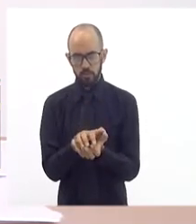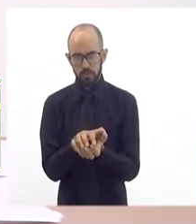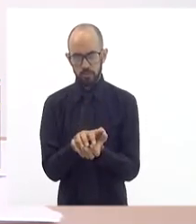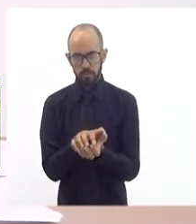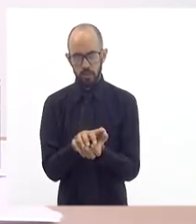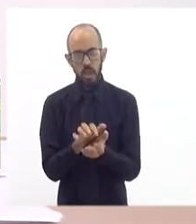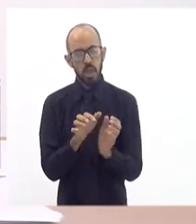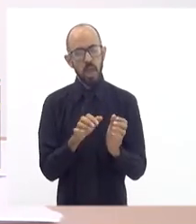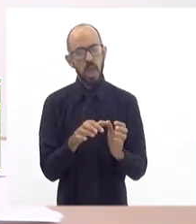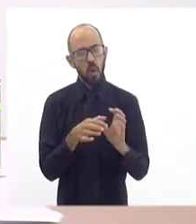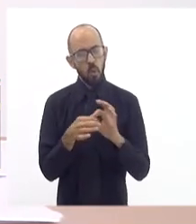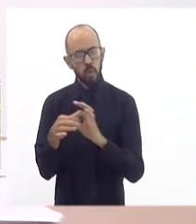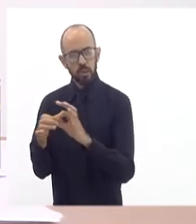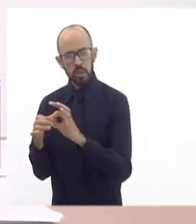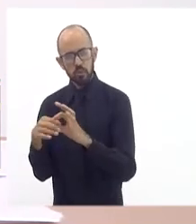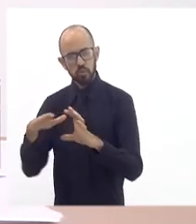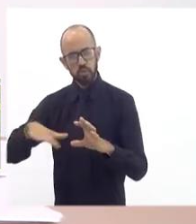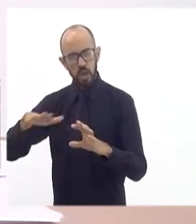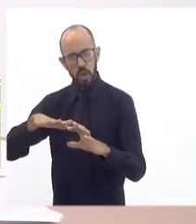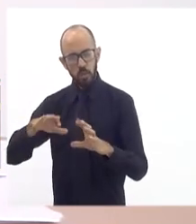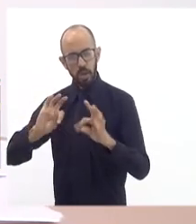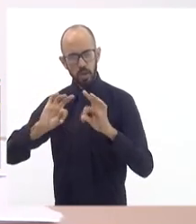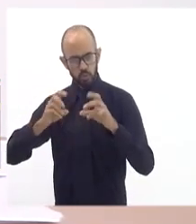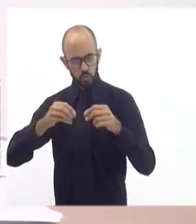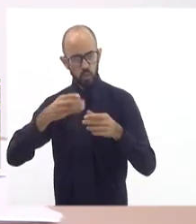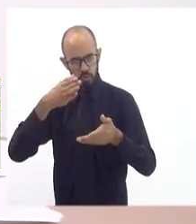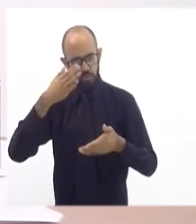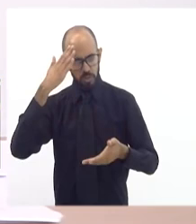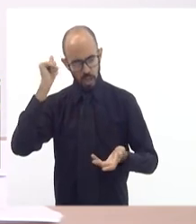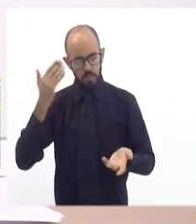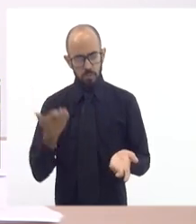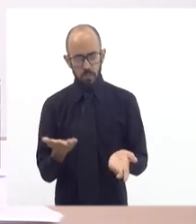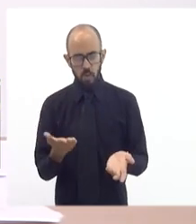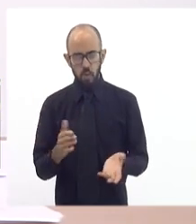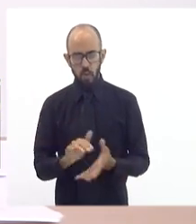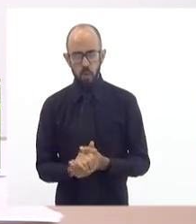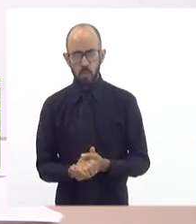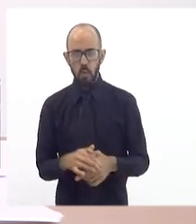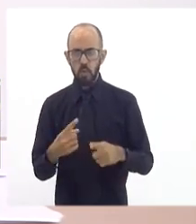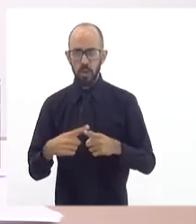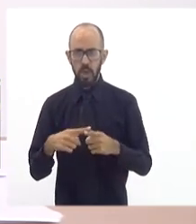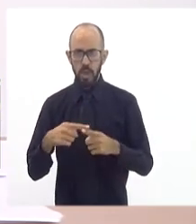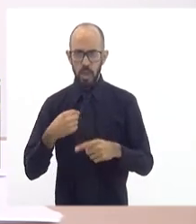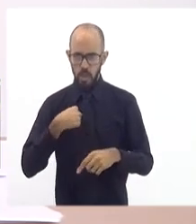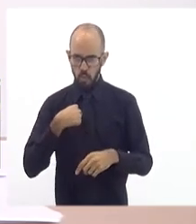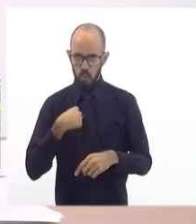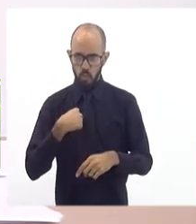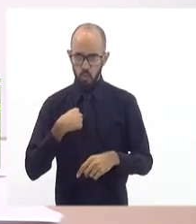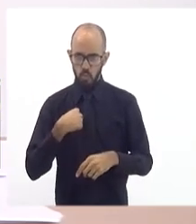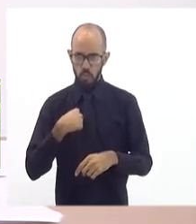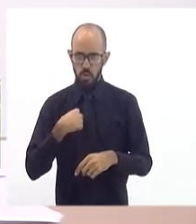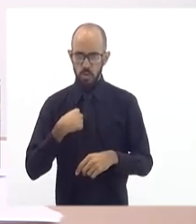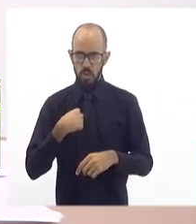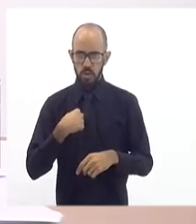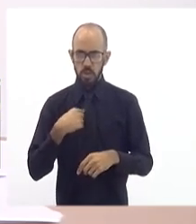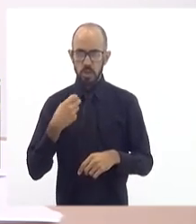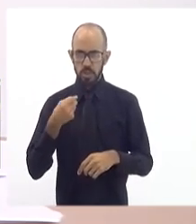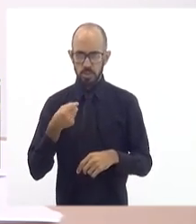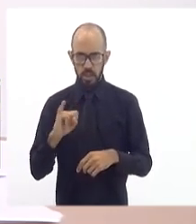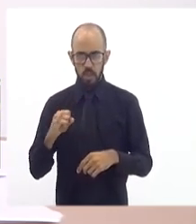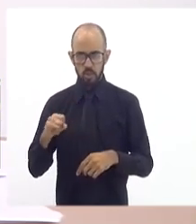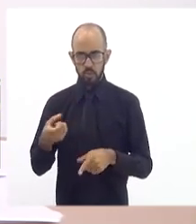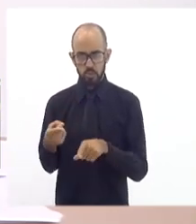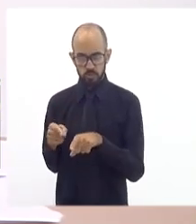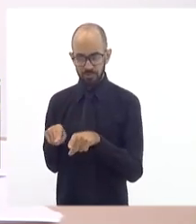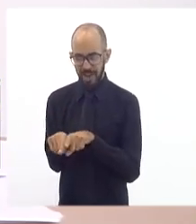dá esse cenário para que todos que estão aqui tome conhecimento que aqui por parte dessa bom E se eu contar com os meus pais